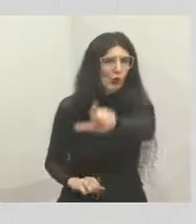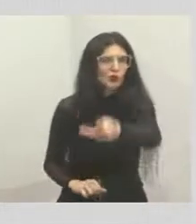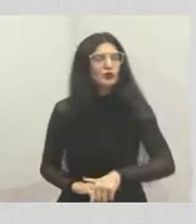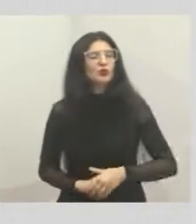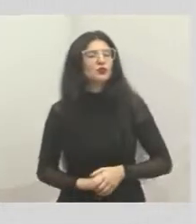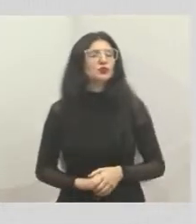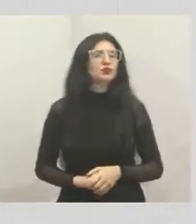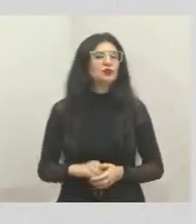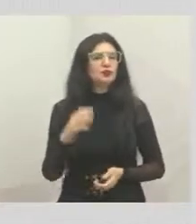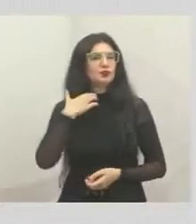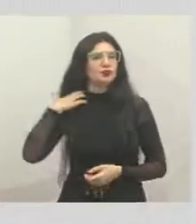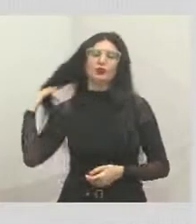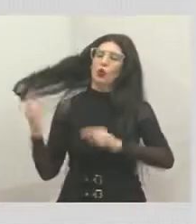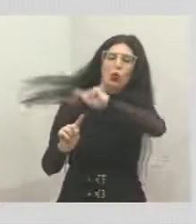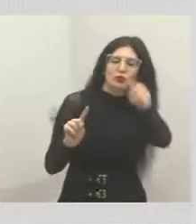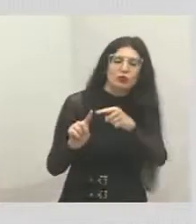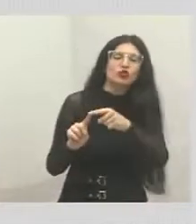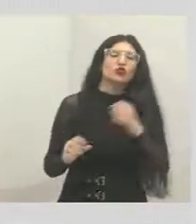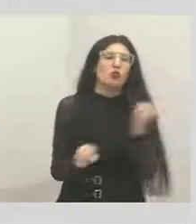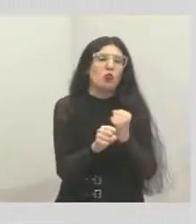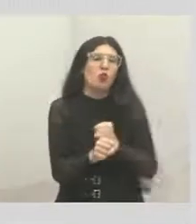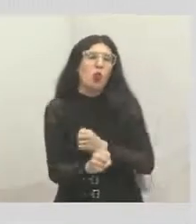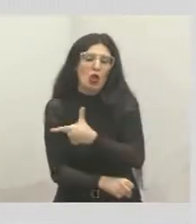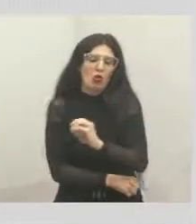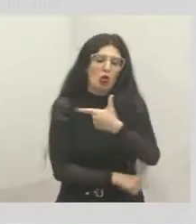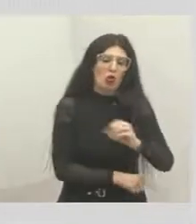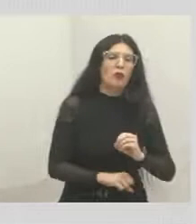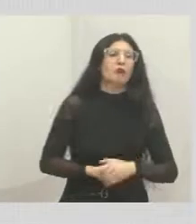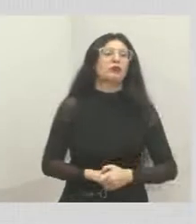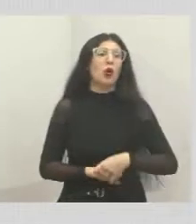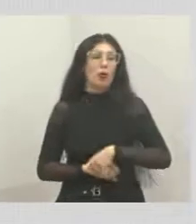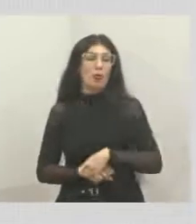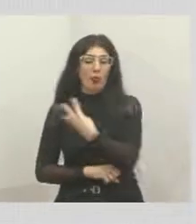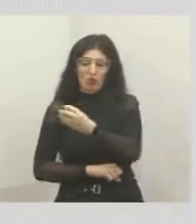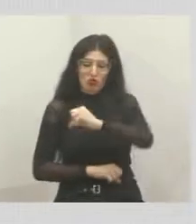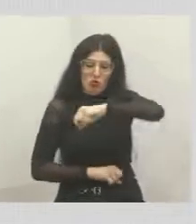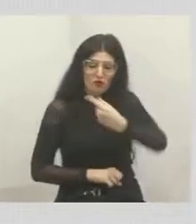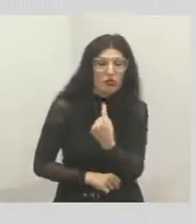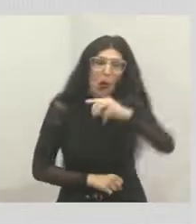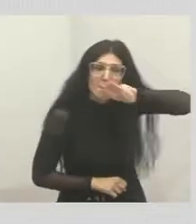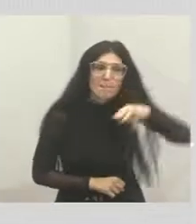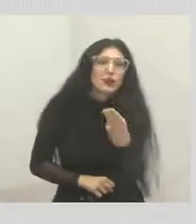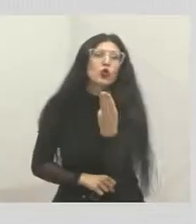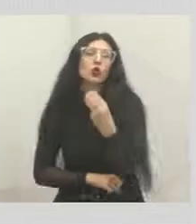correntes. Temos uma meta anual orçamentária prevista para 2020 de